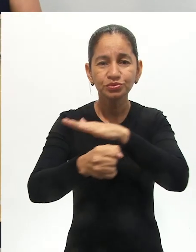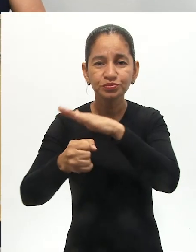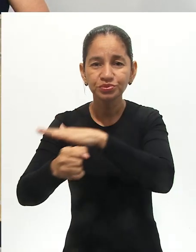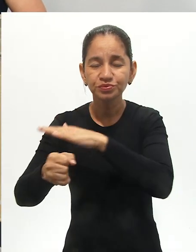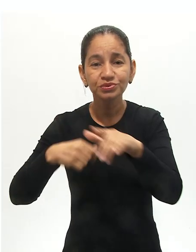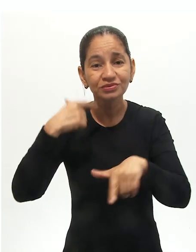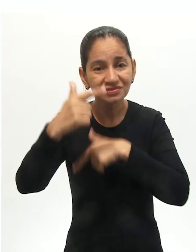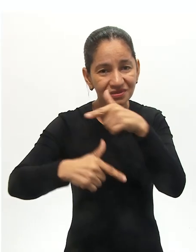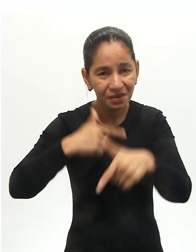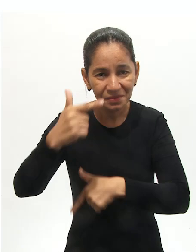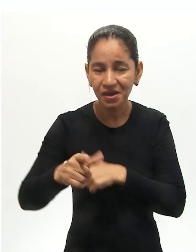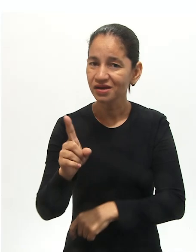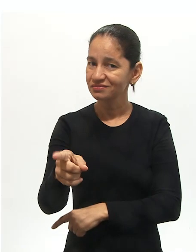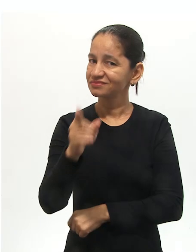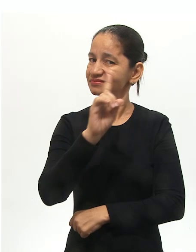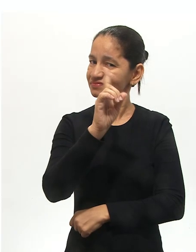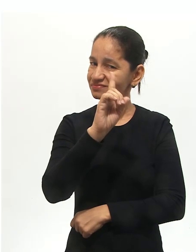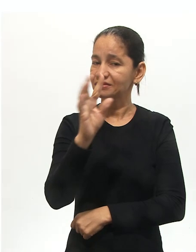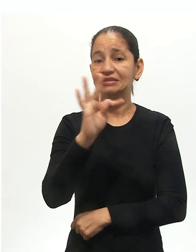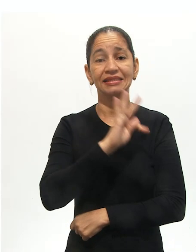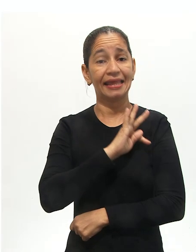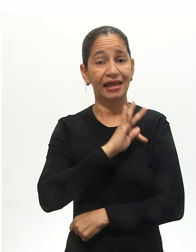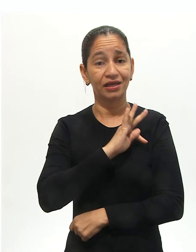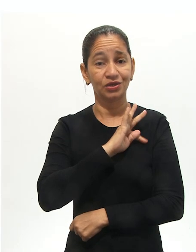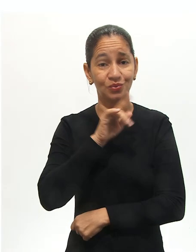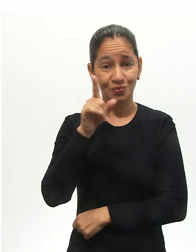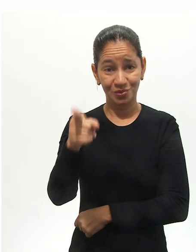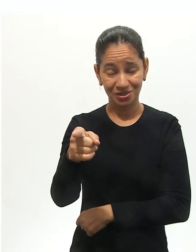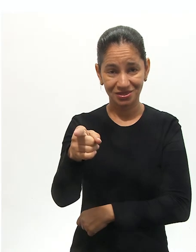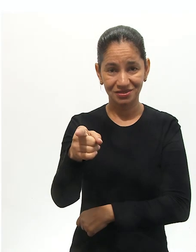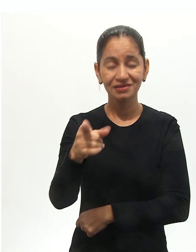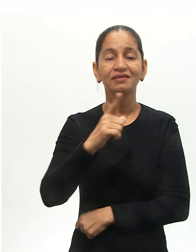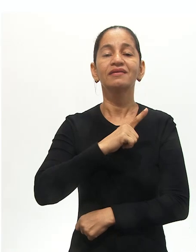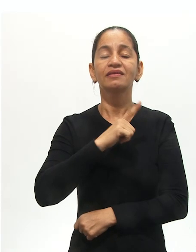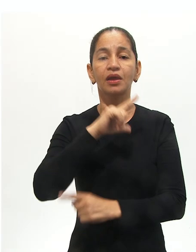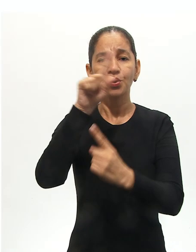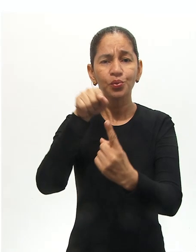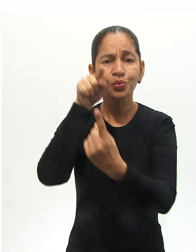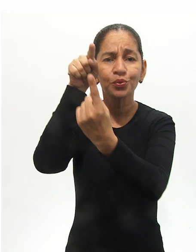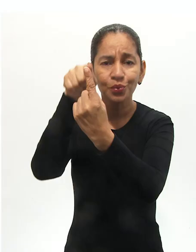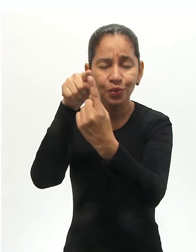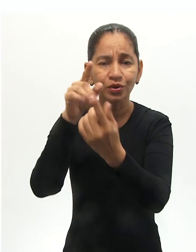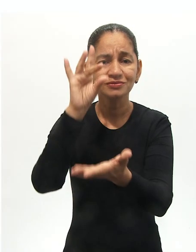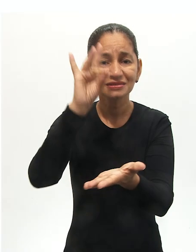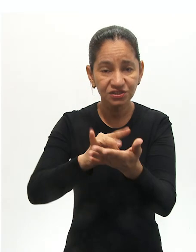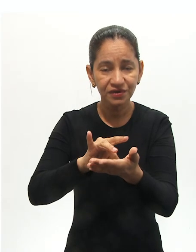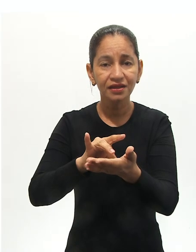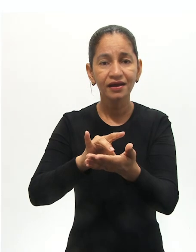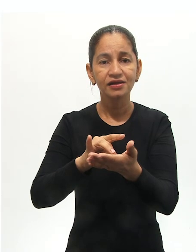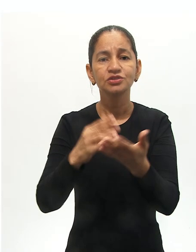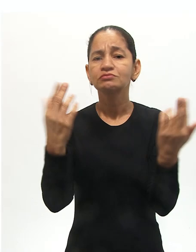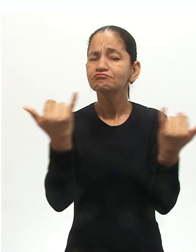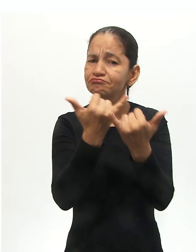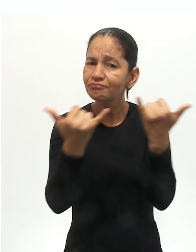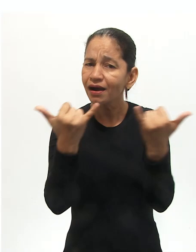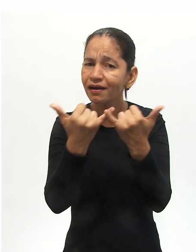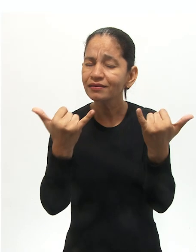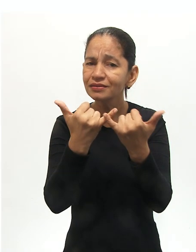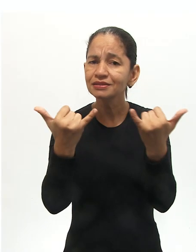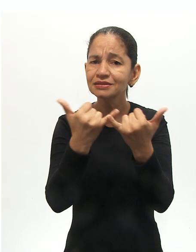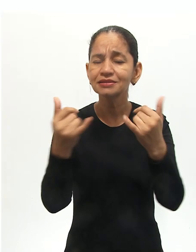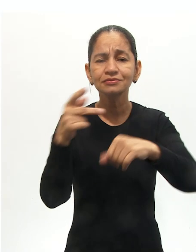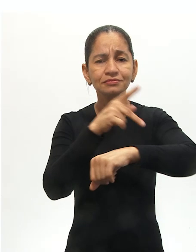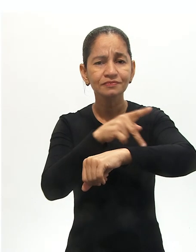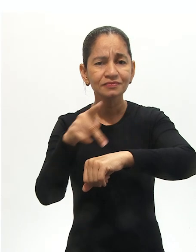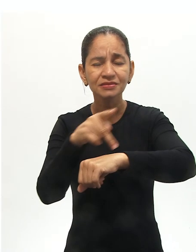de trabalho. A pedagogia tecnicista tinha como objetivação do trabalho pedagógico semelhante